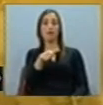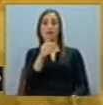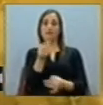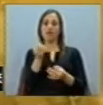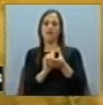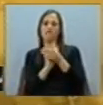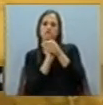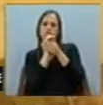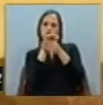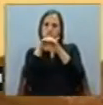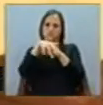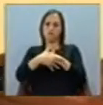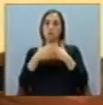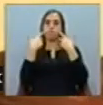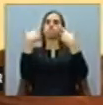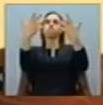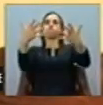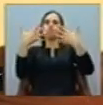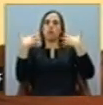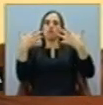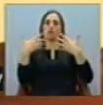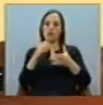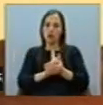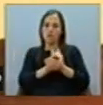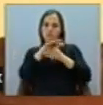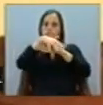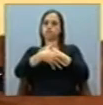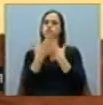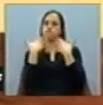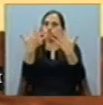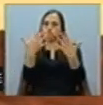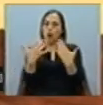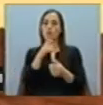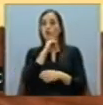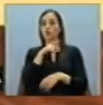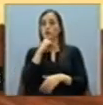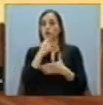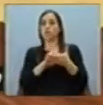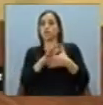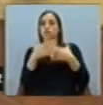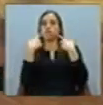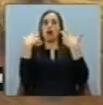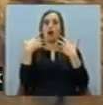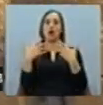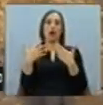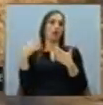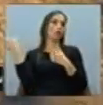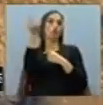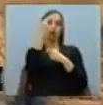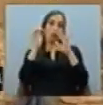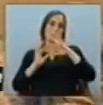vulcânica dantesca, Cristiana, é mesmo esse o termo, dantesca, talvez das maiores que nós conhecemos no sistema solar,